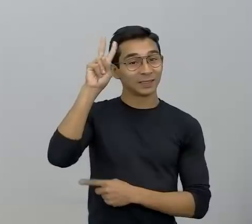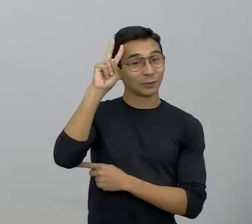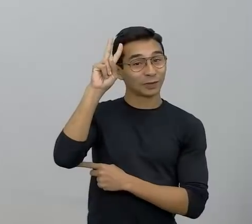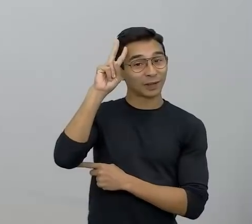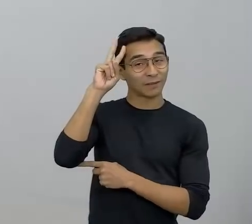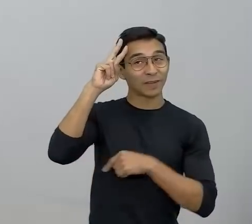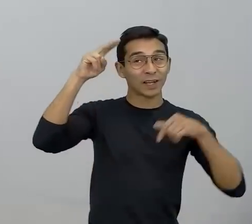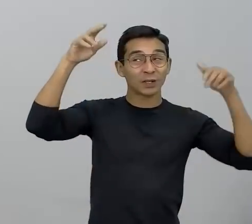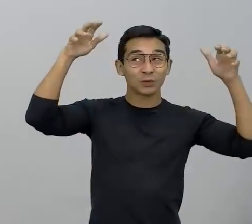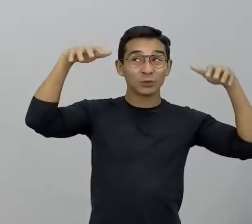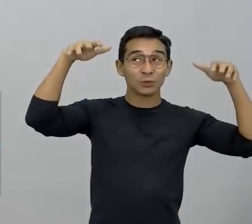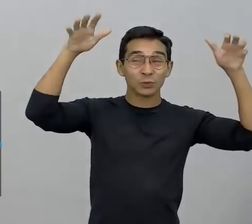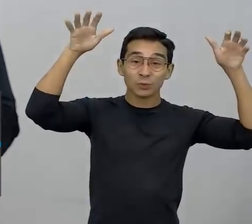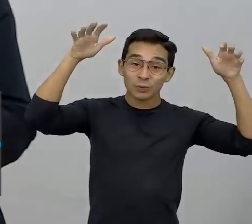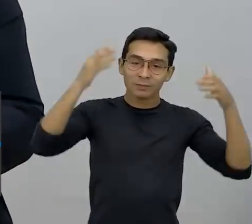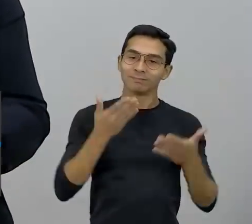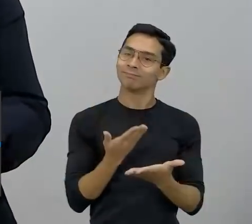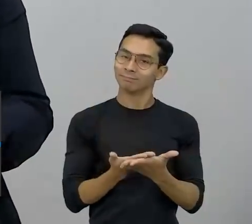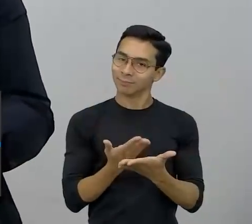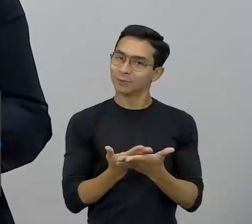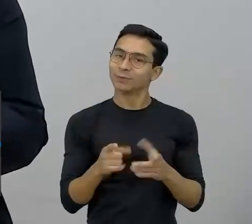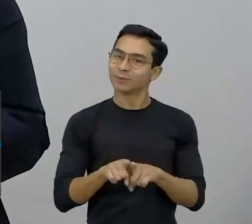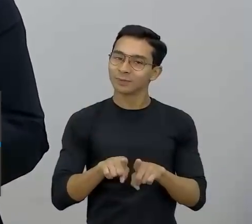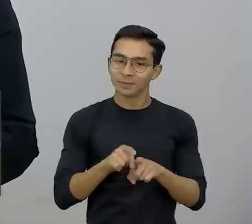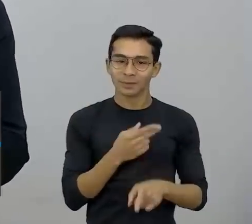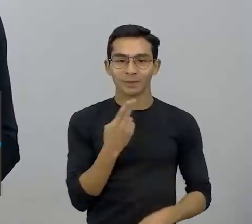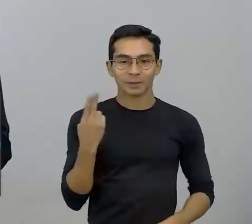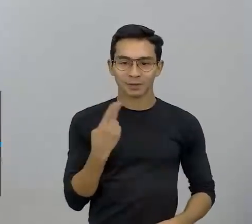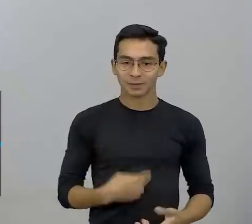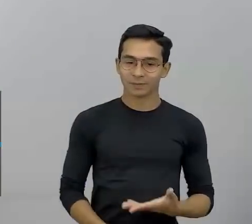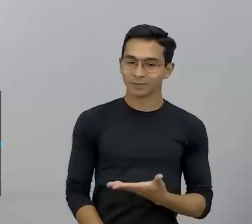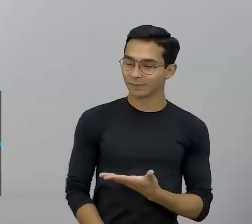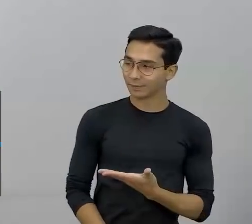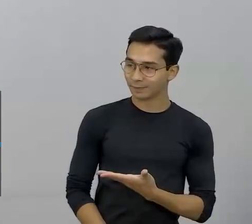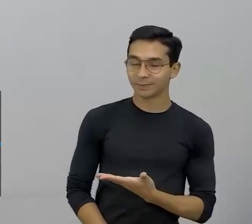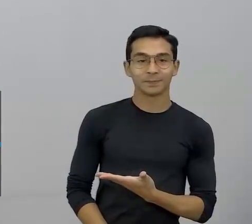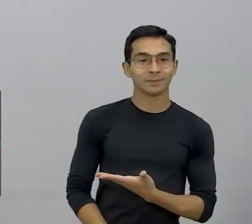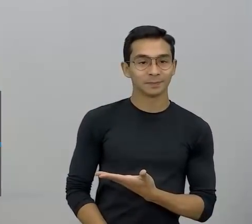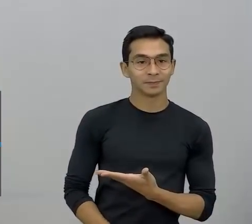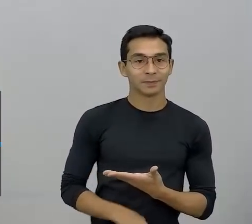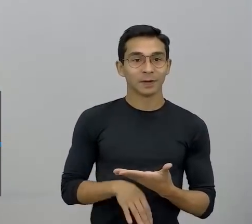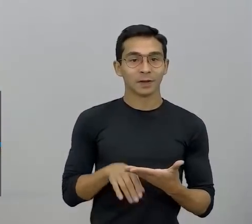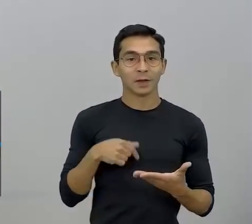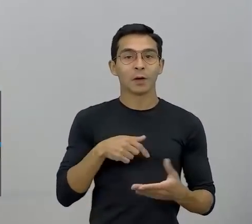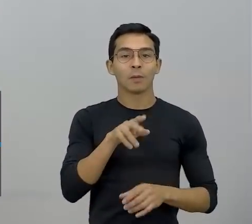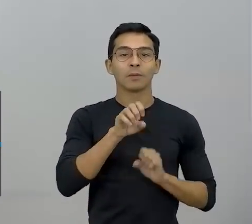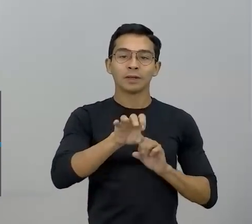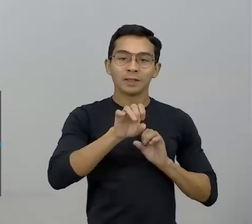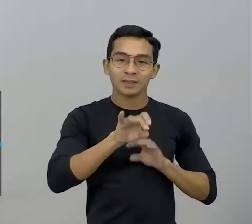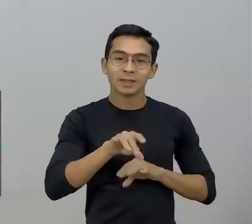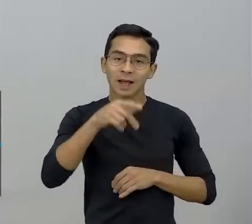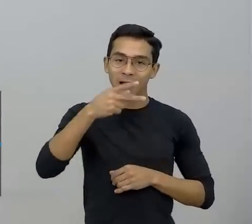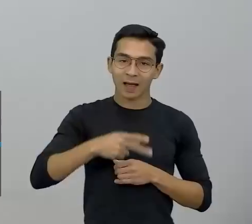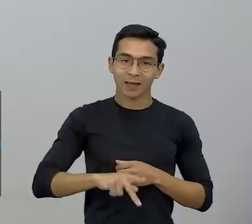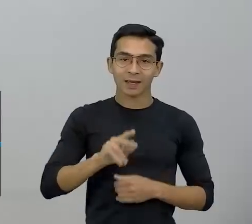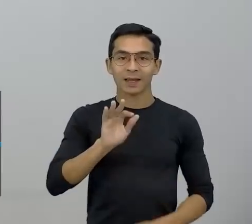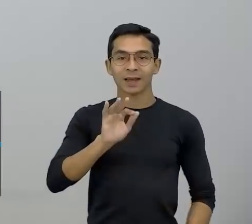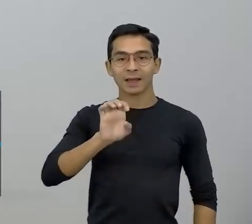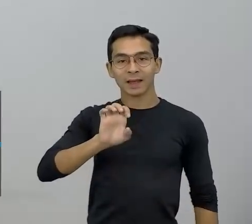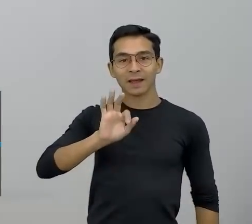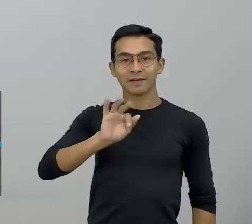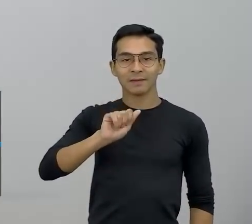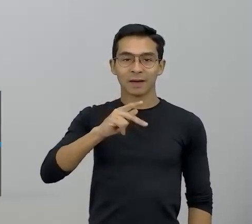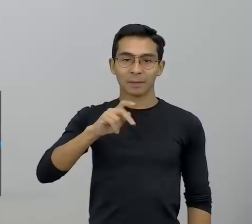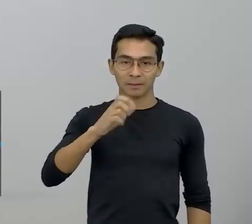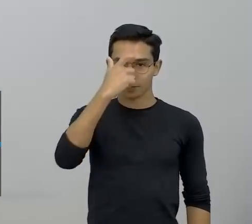e de estudo. Eu sou Débora Jacones, formadora da EFAP. Sou uma mulher baixa, de cabelos